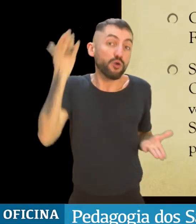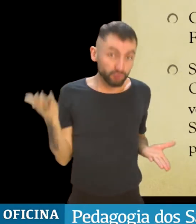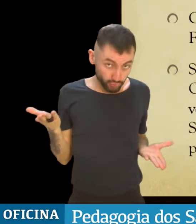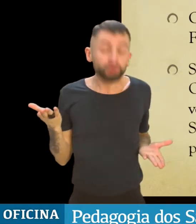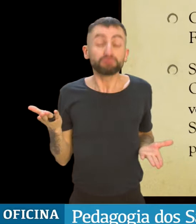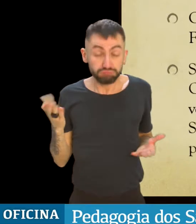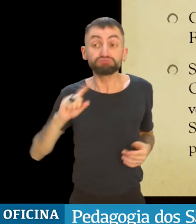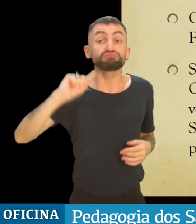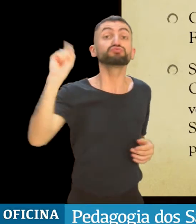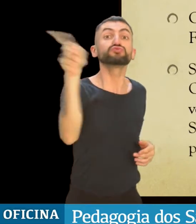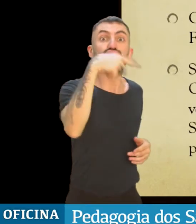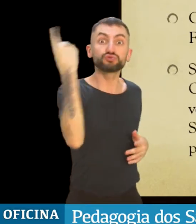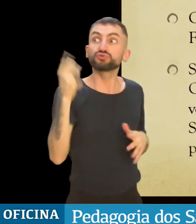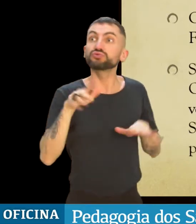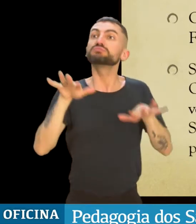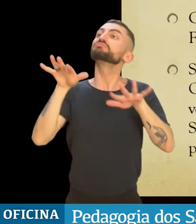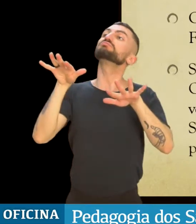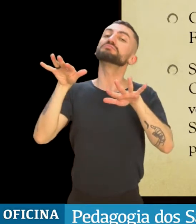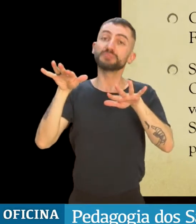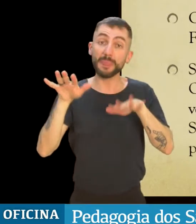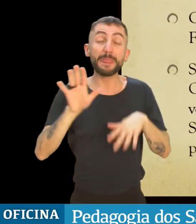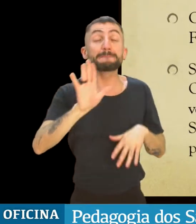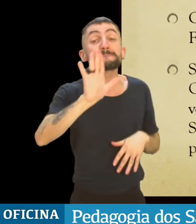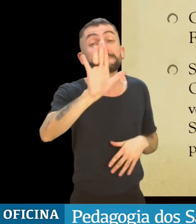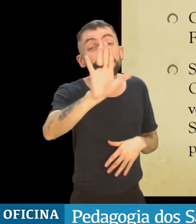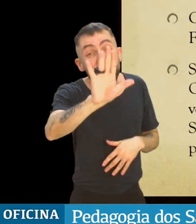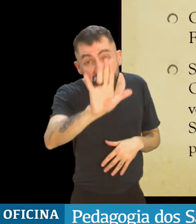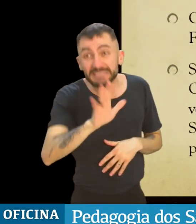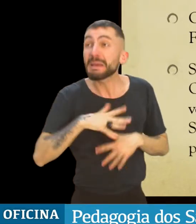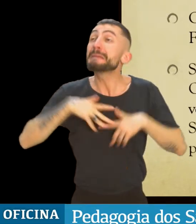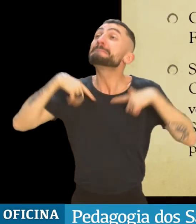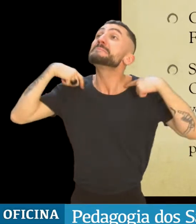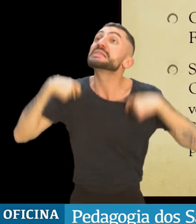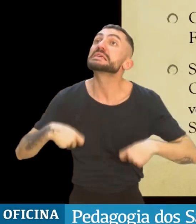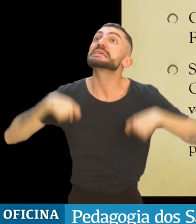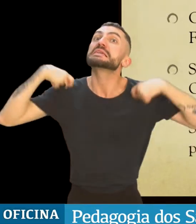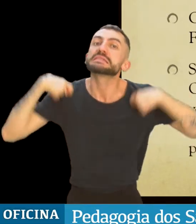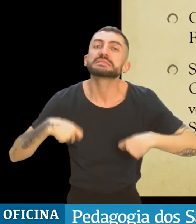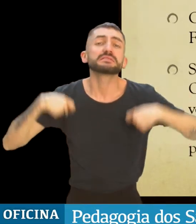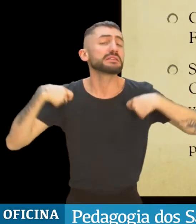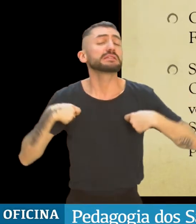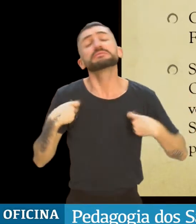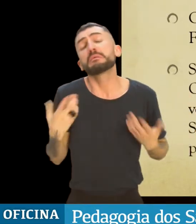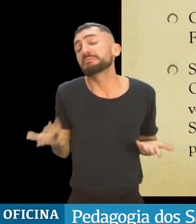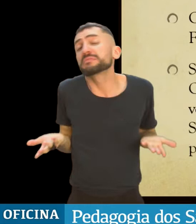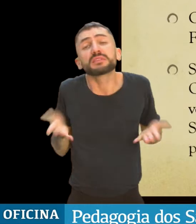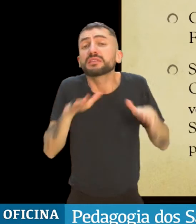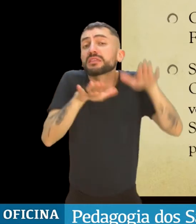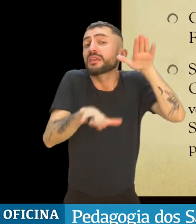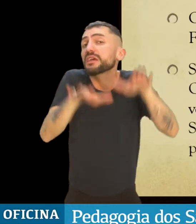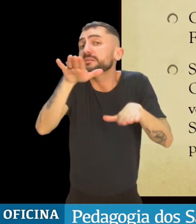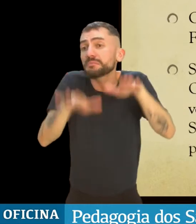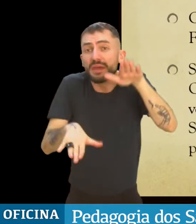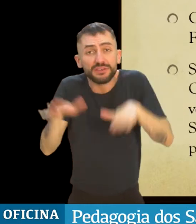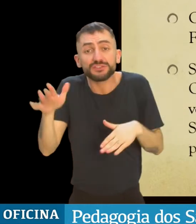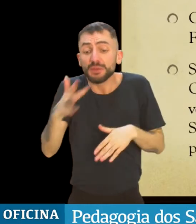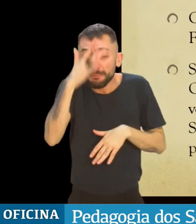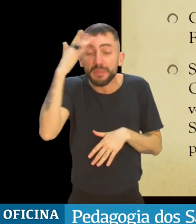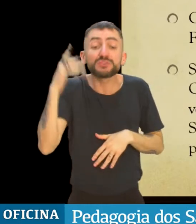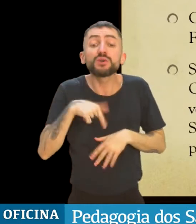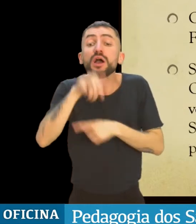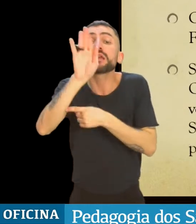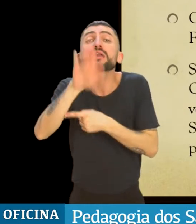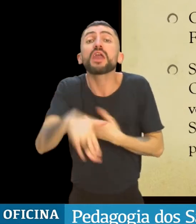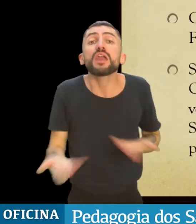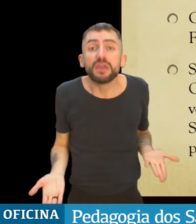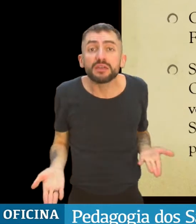de amplificar a nossa voz, mas você não vai dependendo do local, dependendo do público,